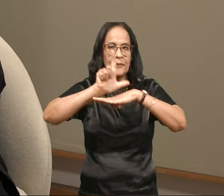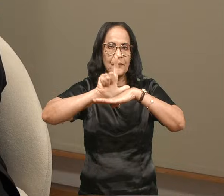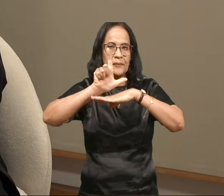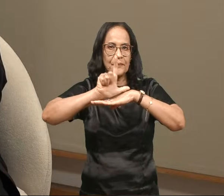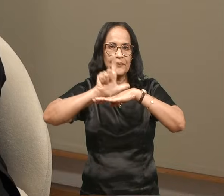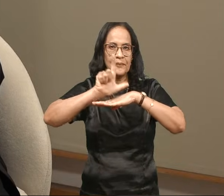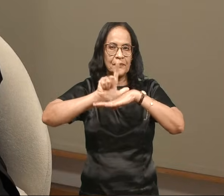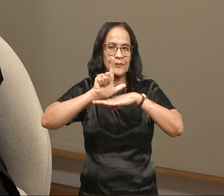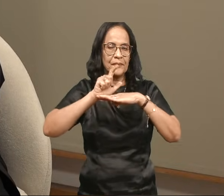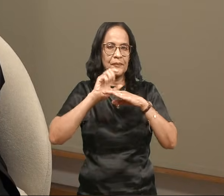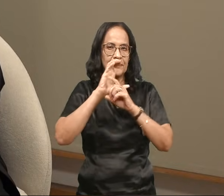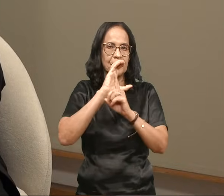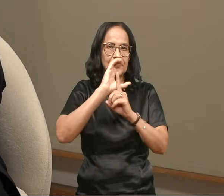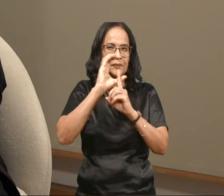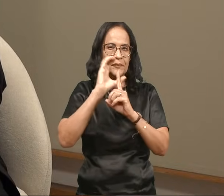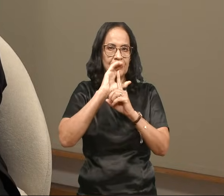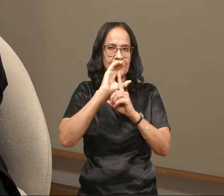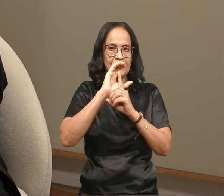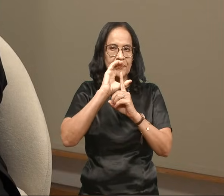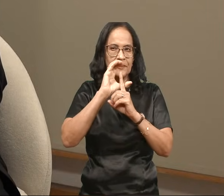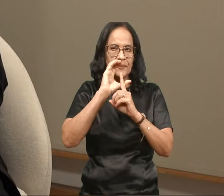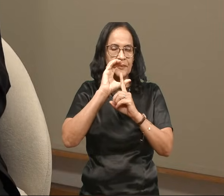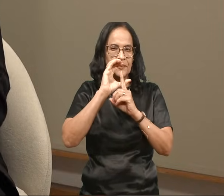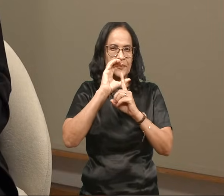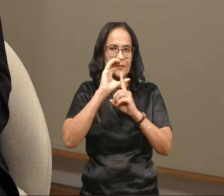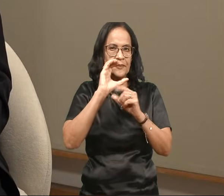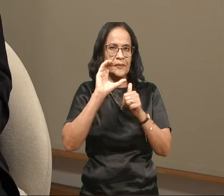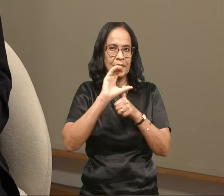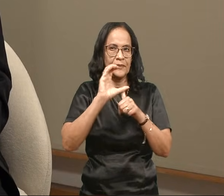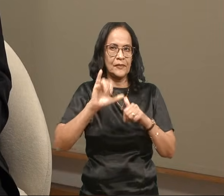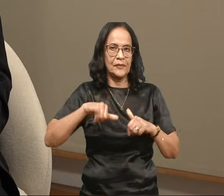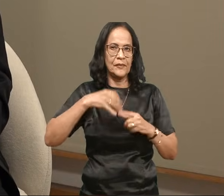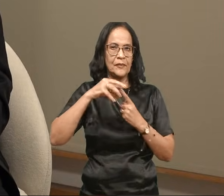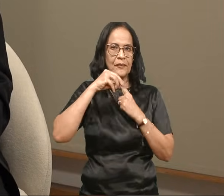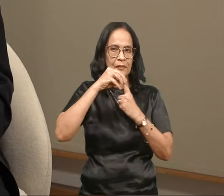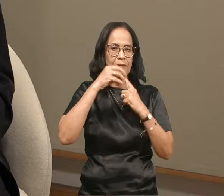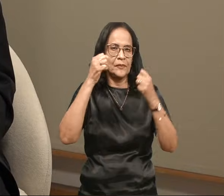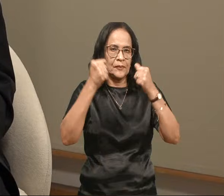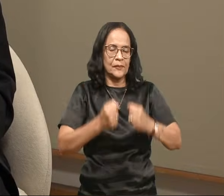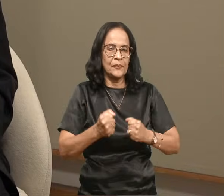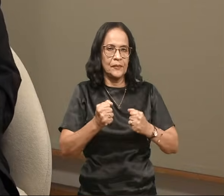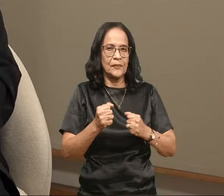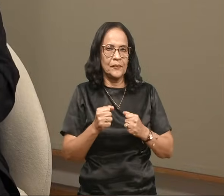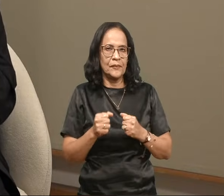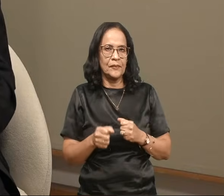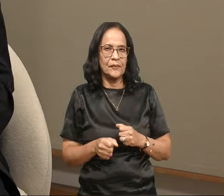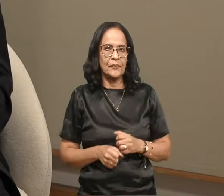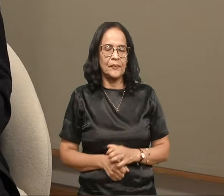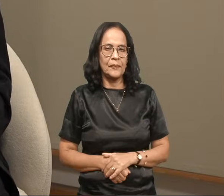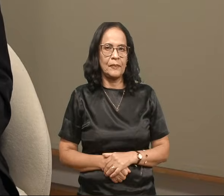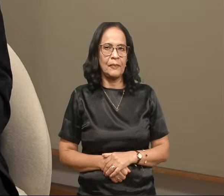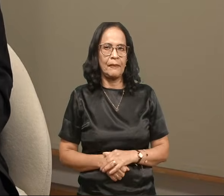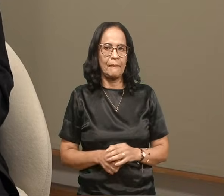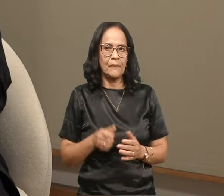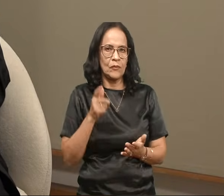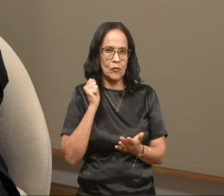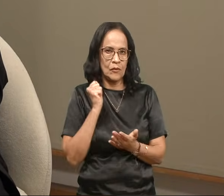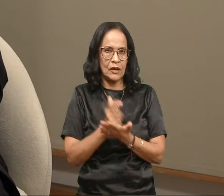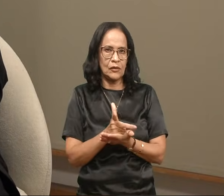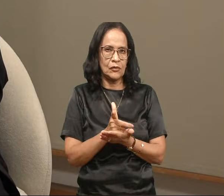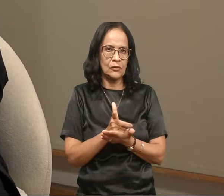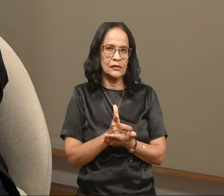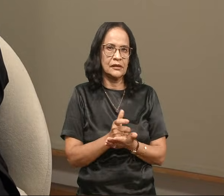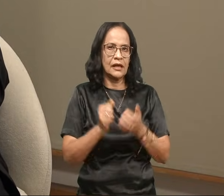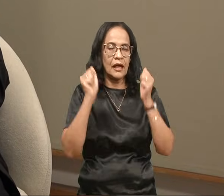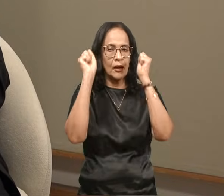Cristolândia. É uma oportunidade única para que você possa, através de uma compra ali, né,